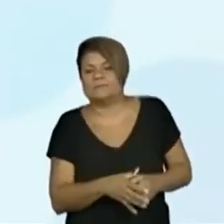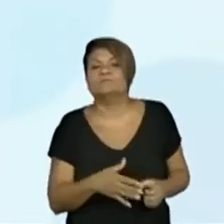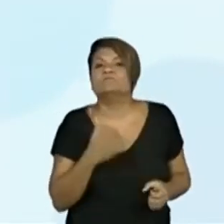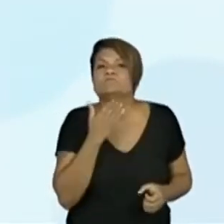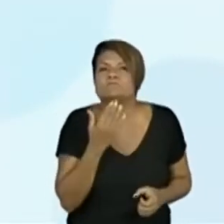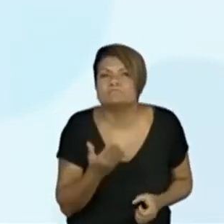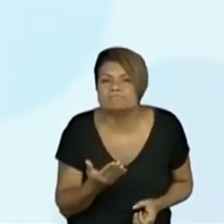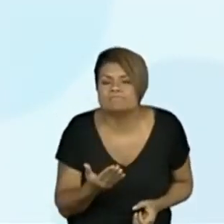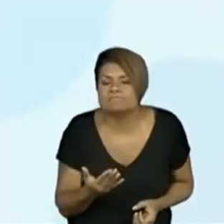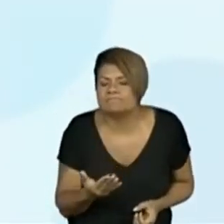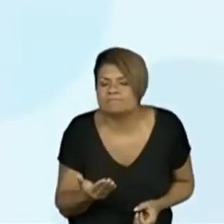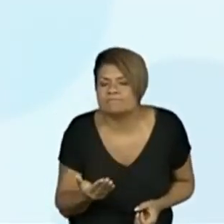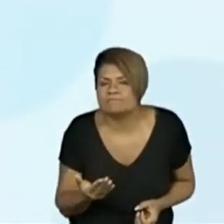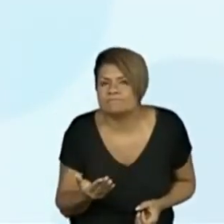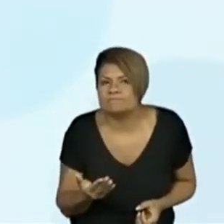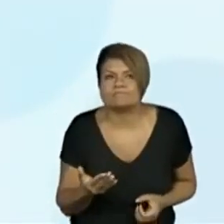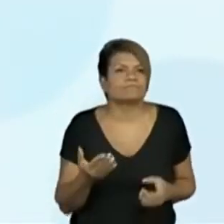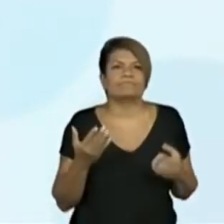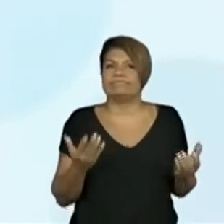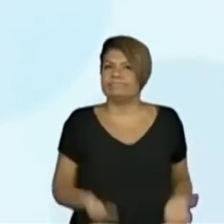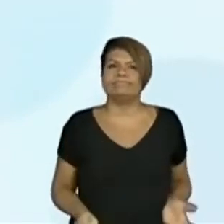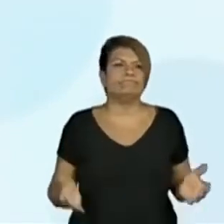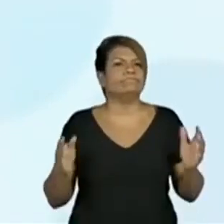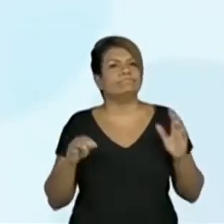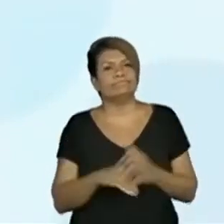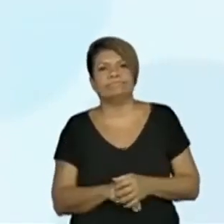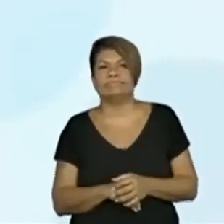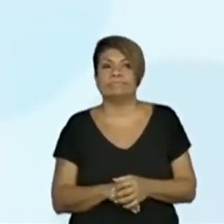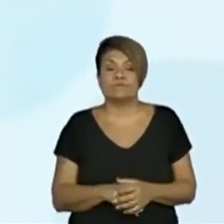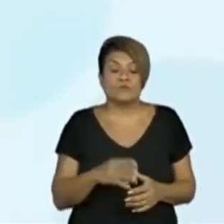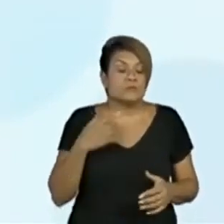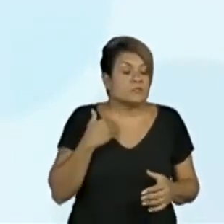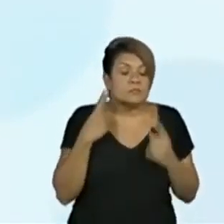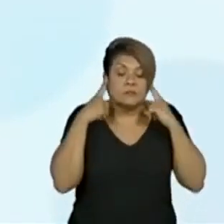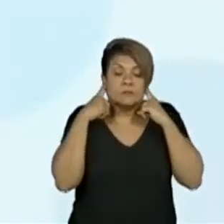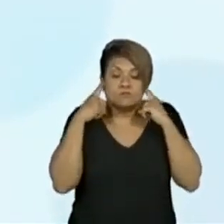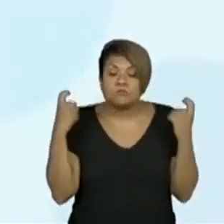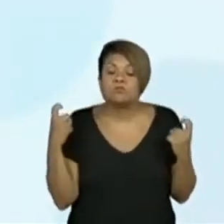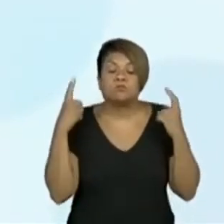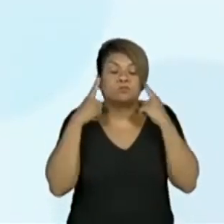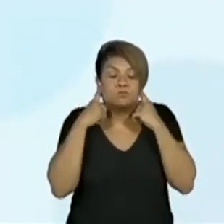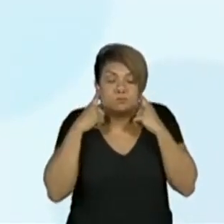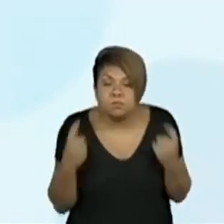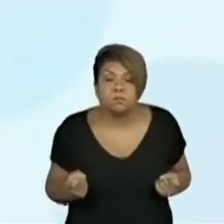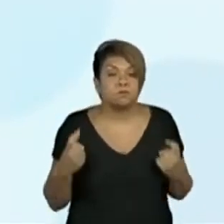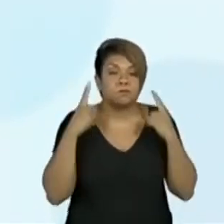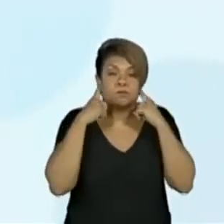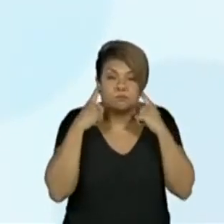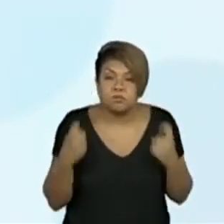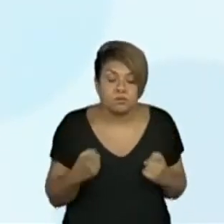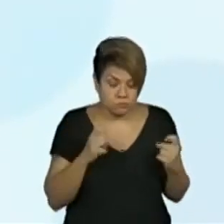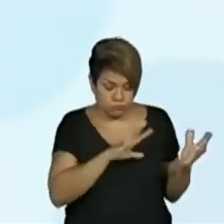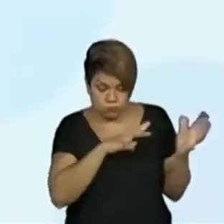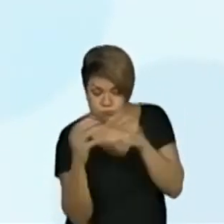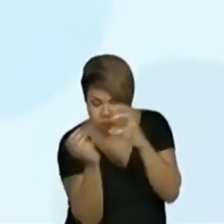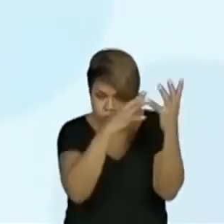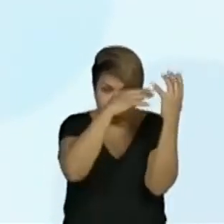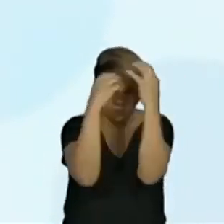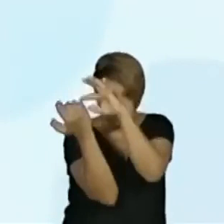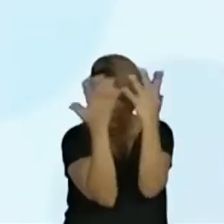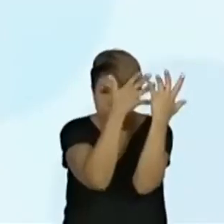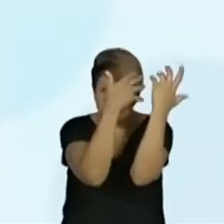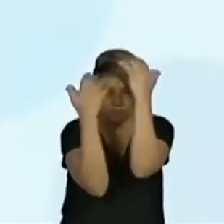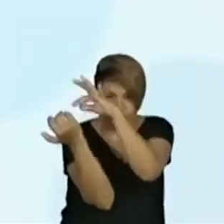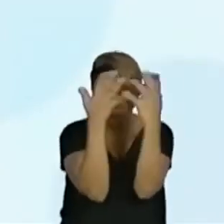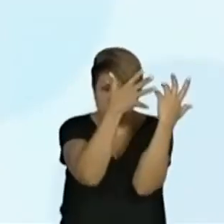descobrir, que não abria, fazendo muito barulho e movimento na moita, o